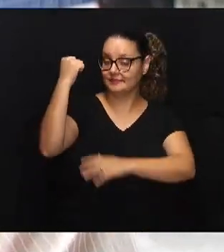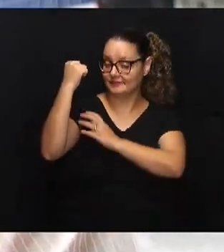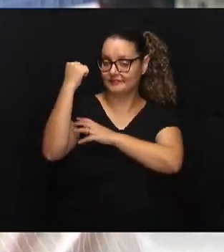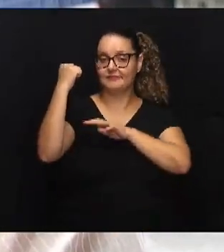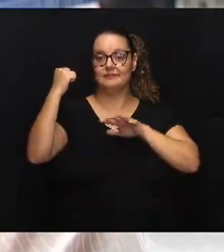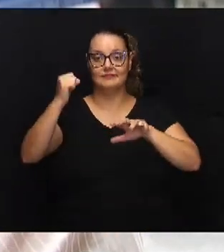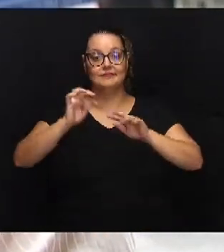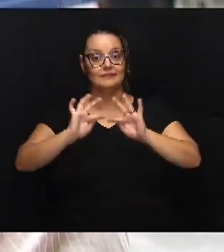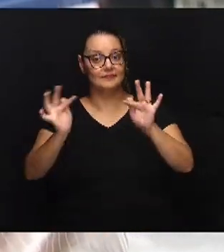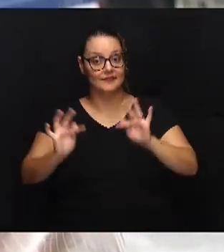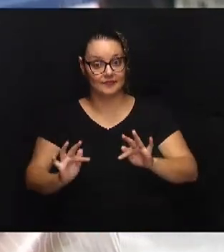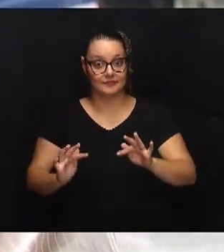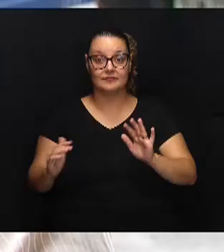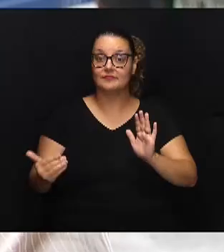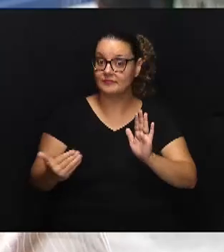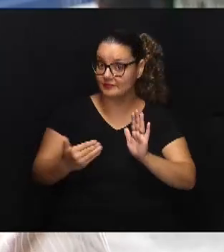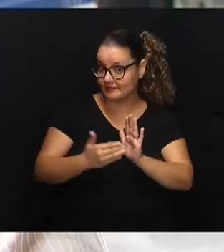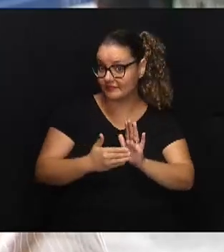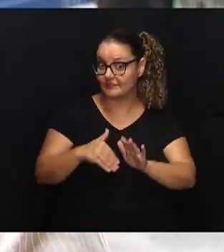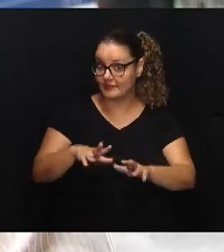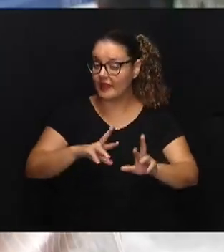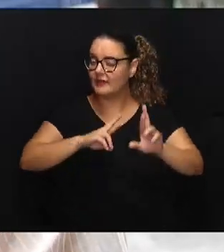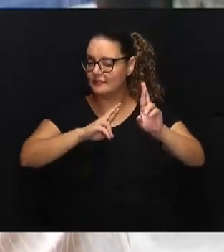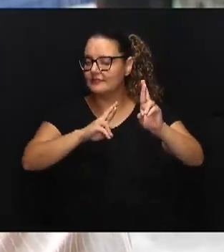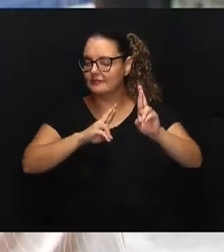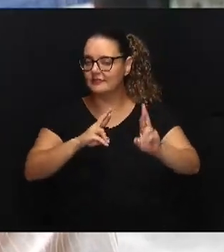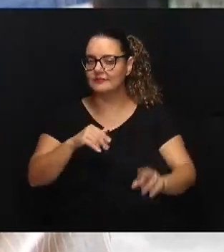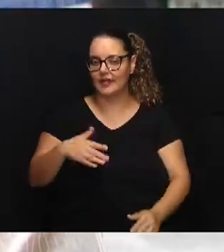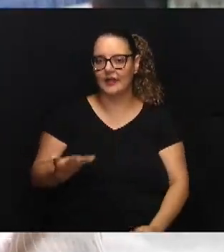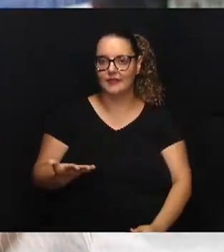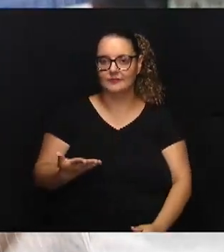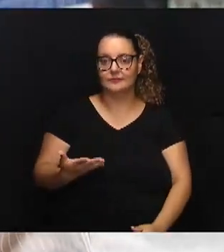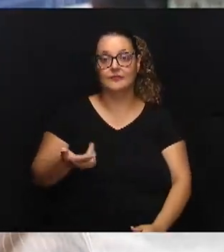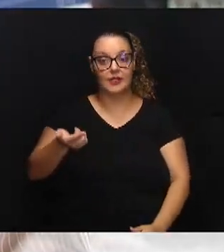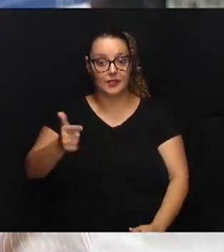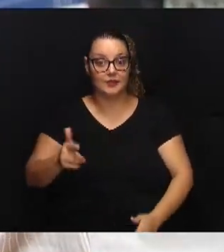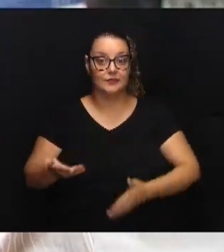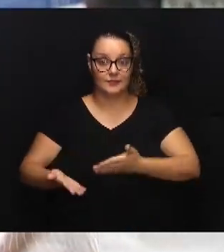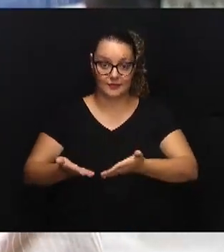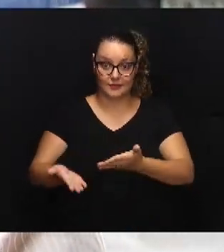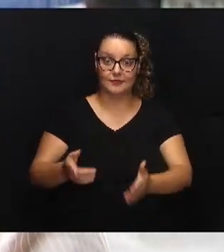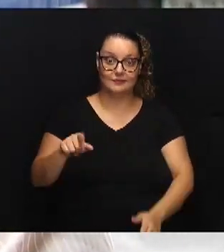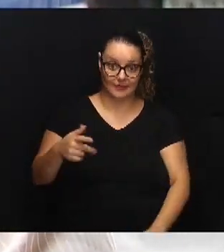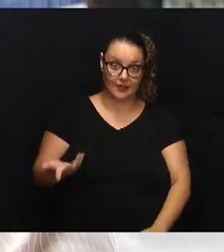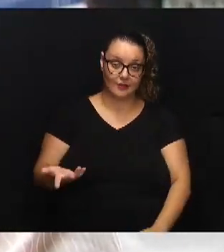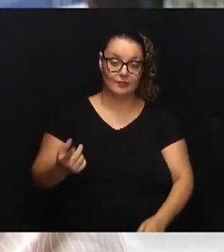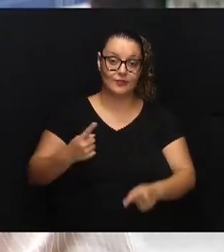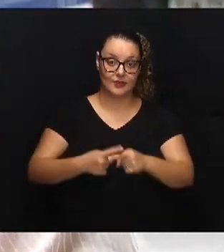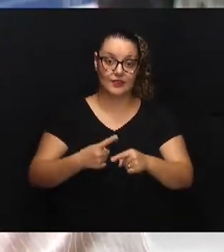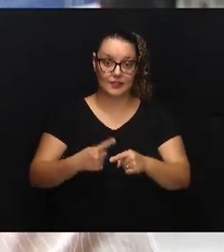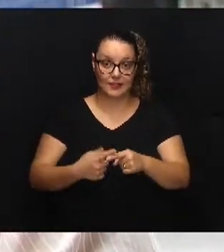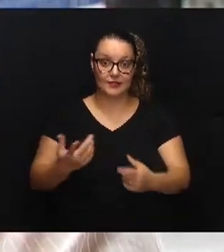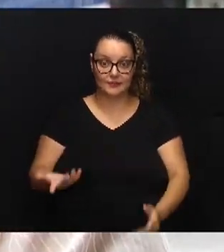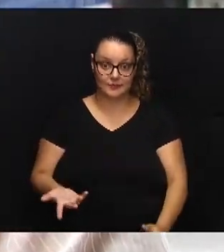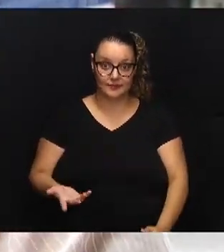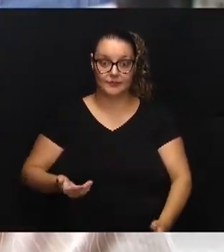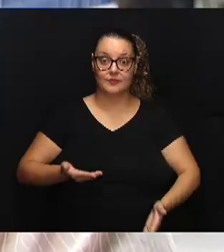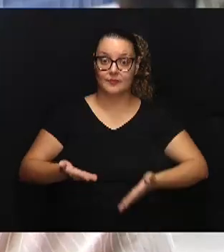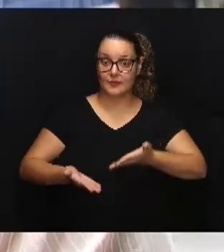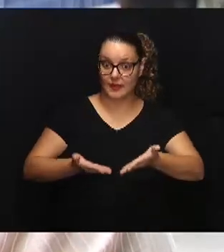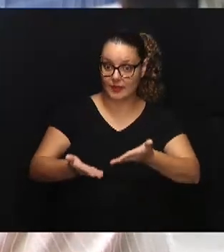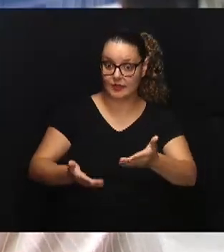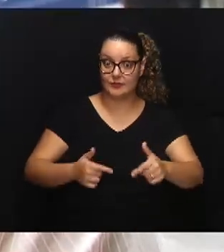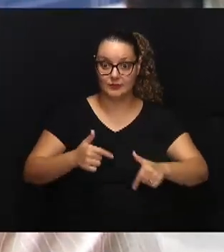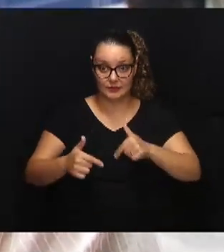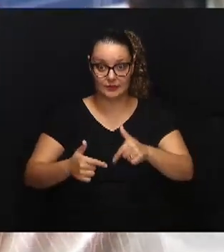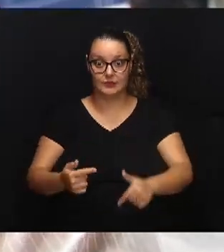mais felizes e até com mais esperança para a continuidade do tratamento, porque realmente os tratamentos, de